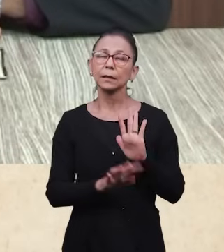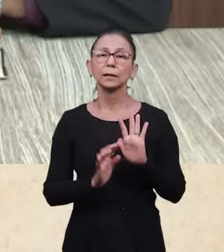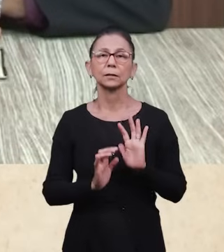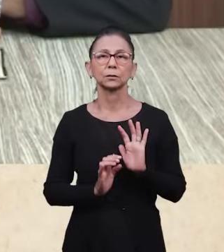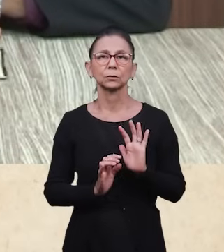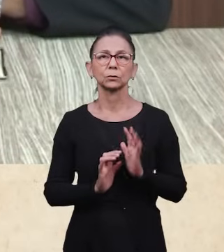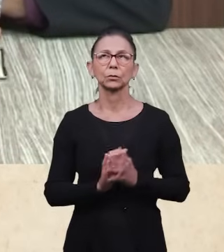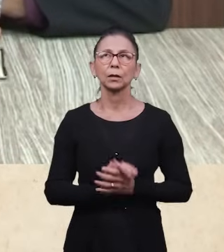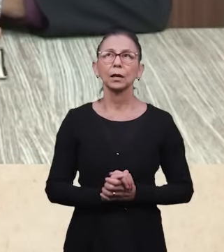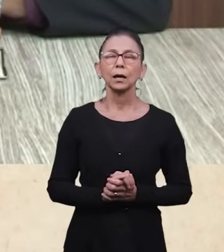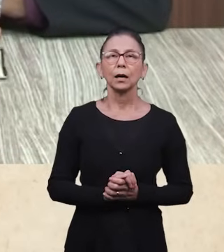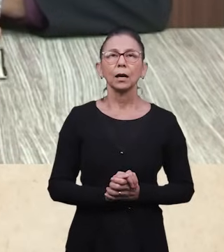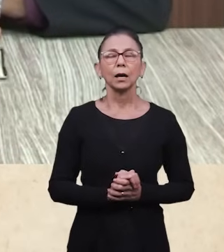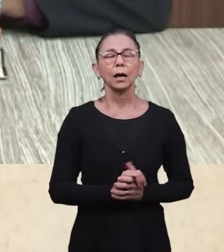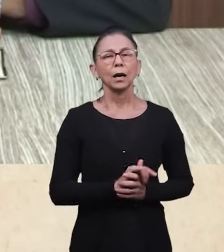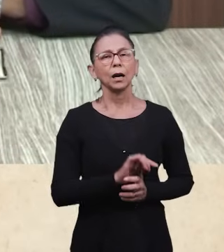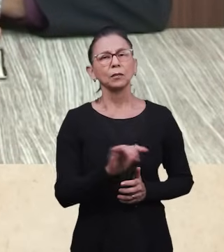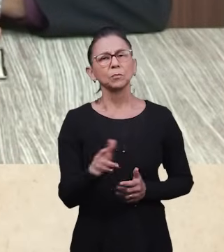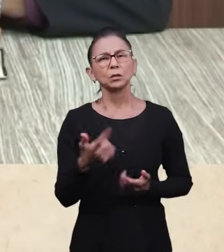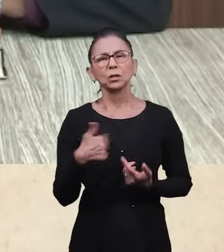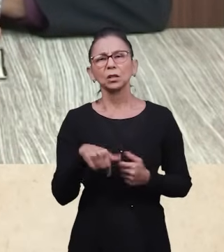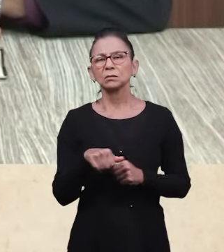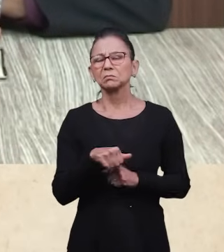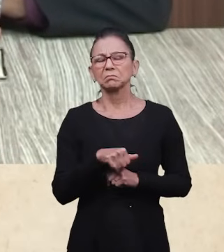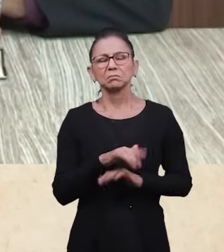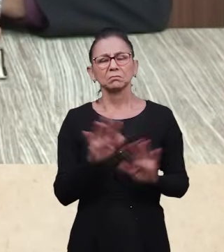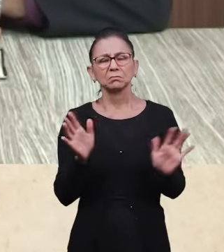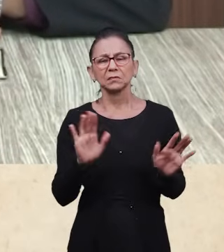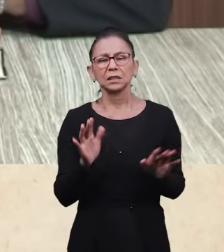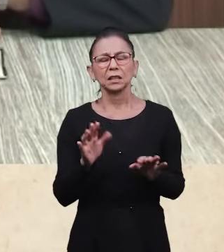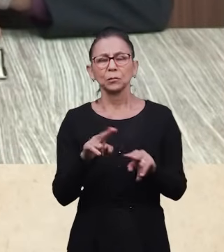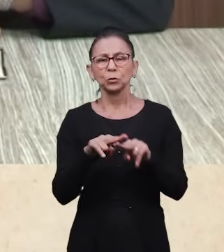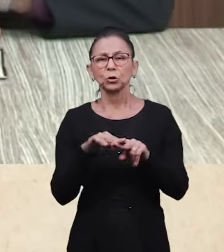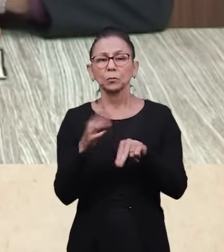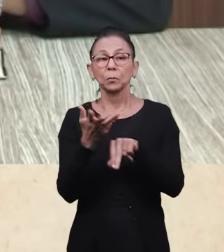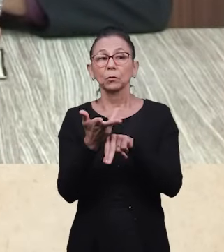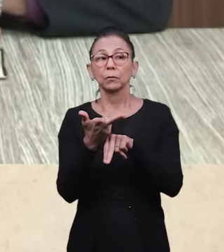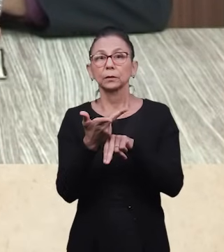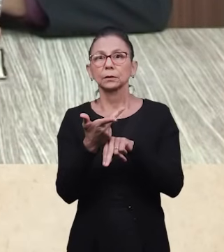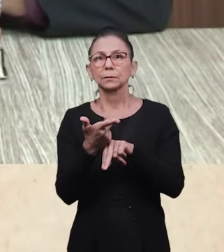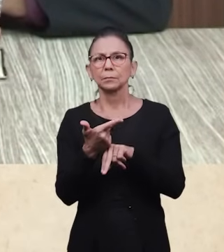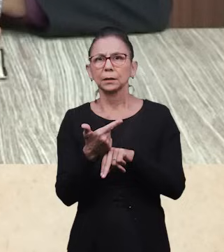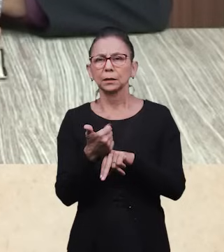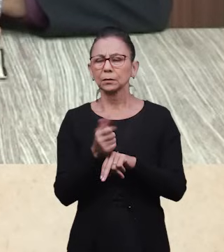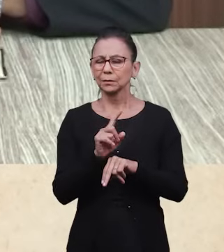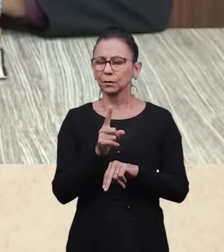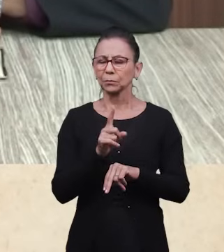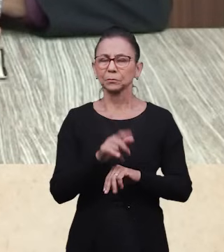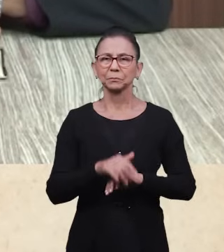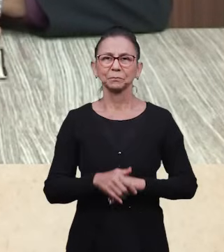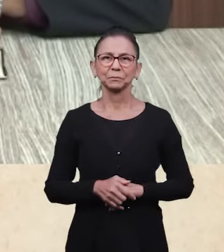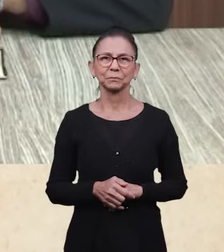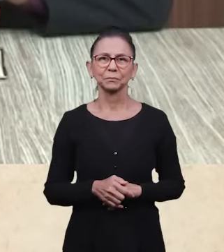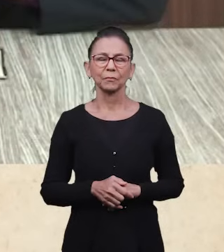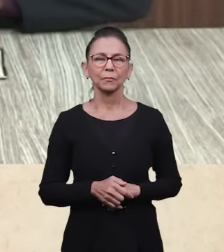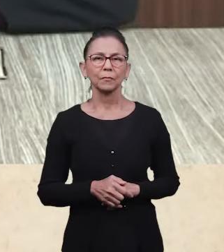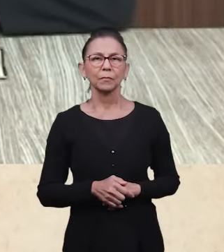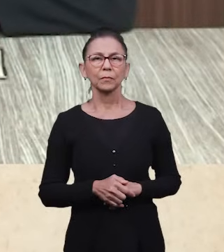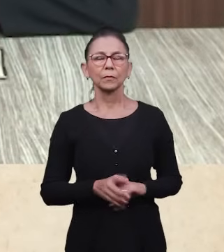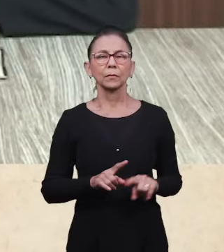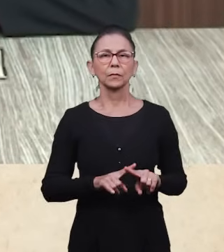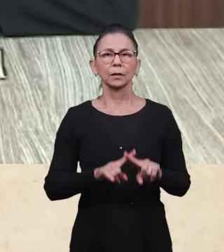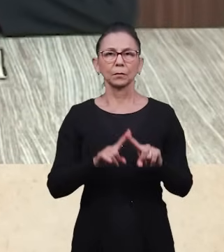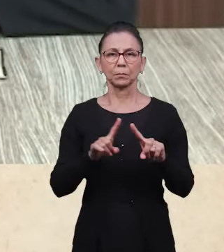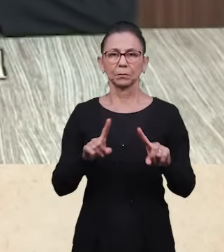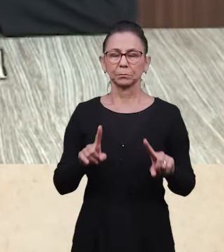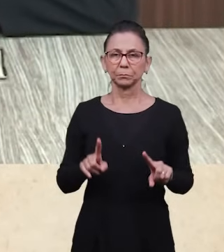falamos isso por conta de uma necessidade de convencimento, de argumentação, muito pelo contrário, mas